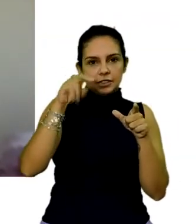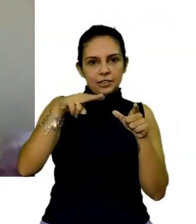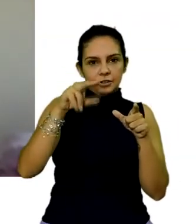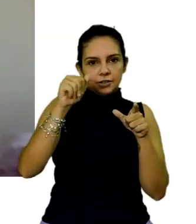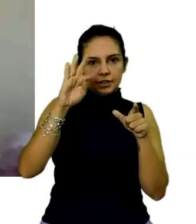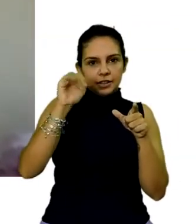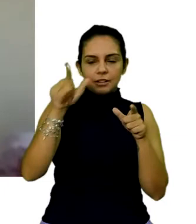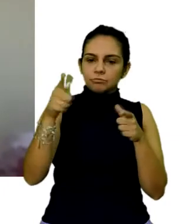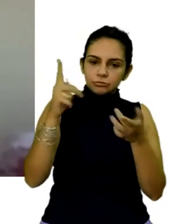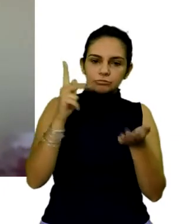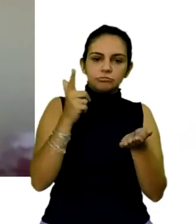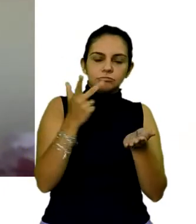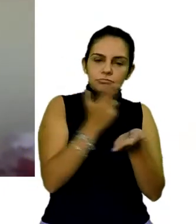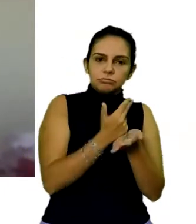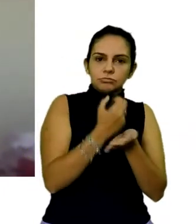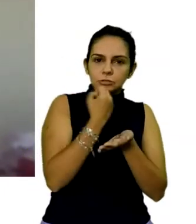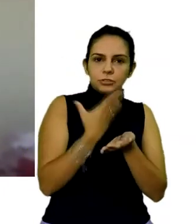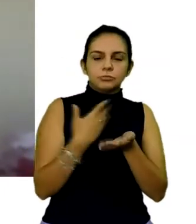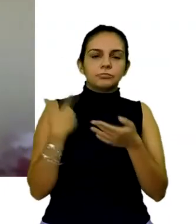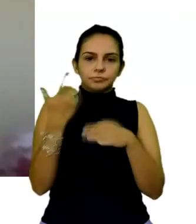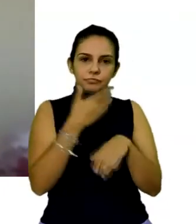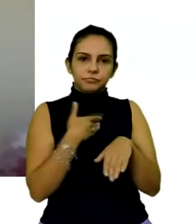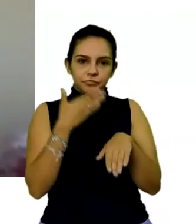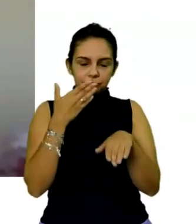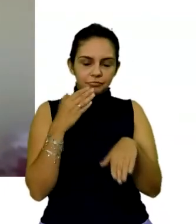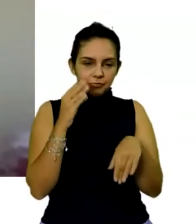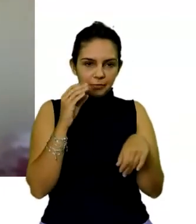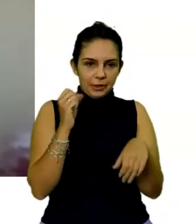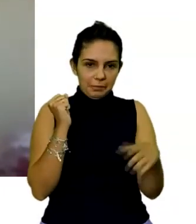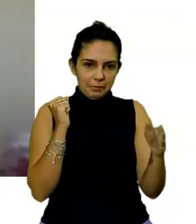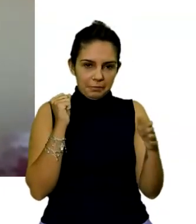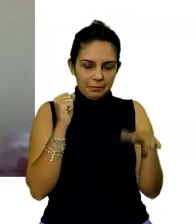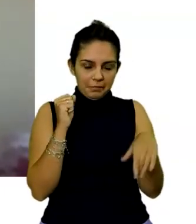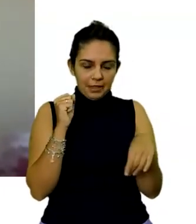desenho é bacana, e ele faz... Vamos lá. Aí marcou-se uma